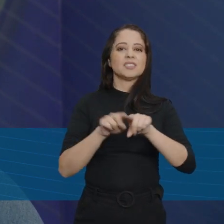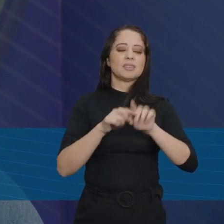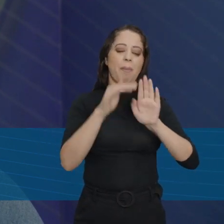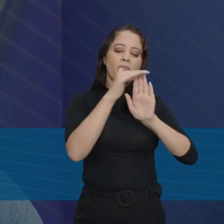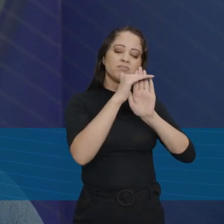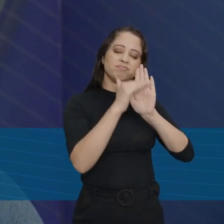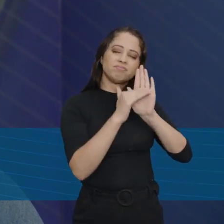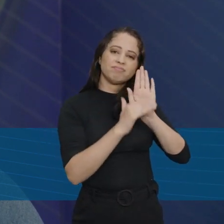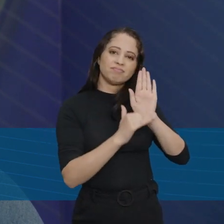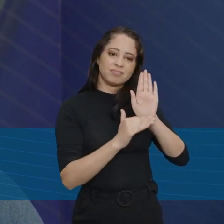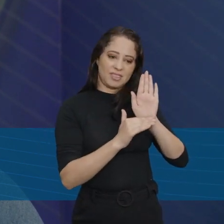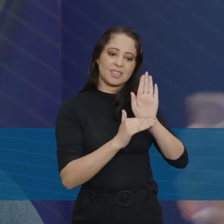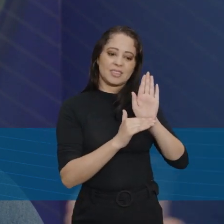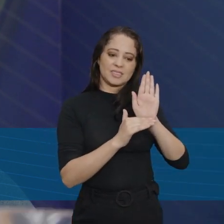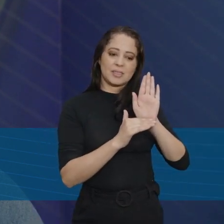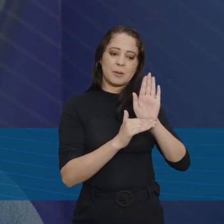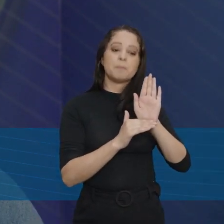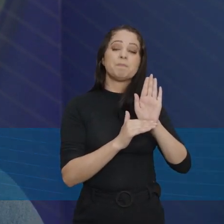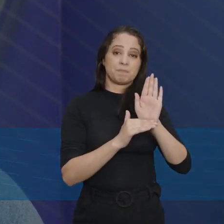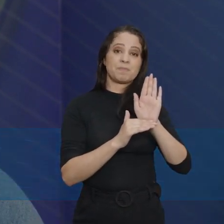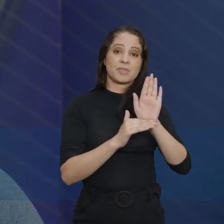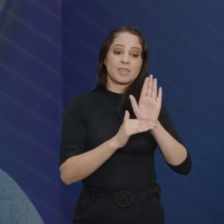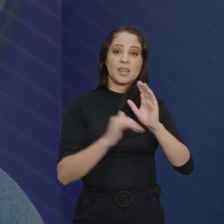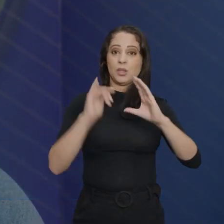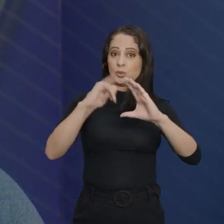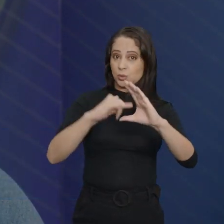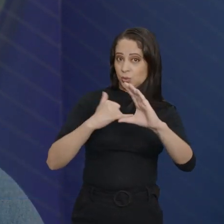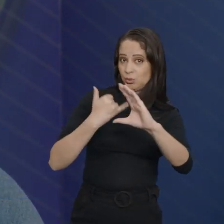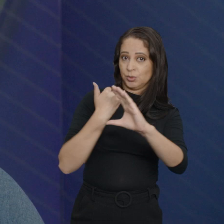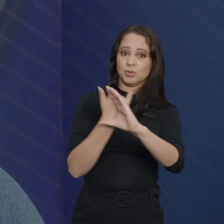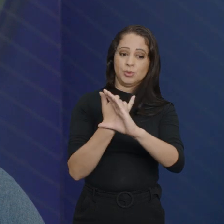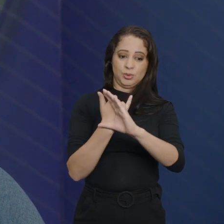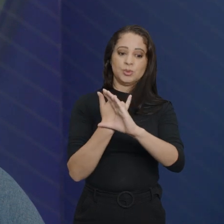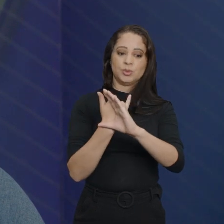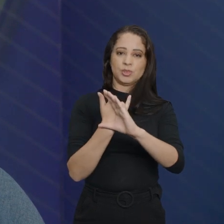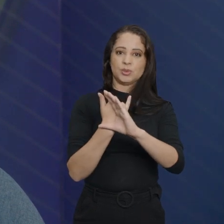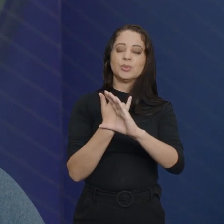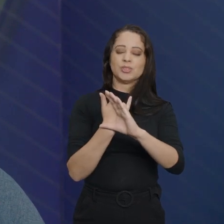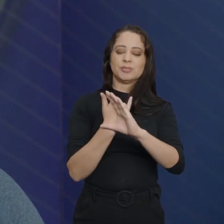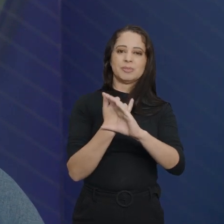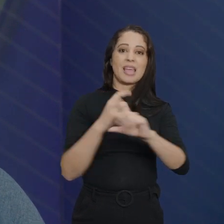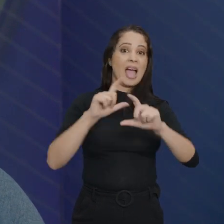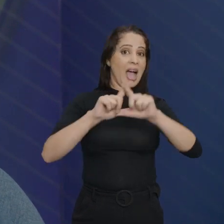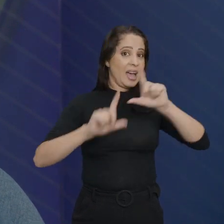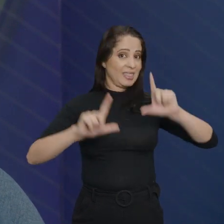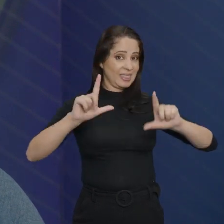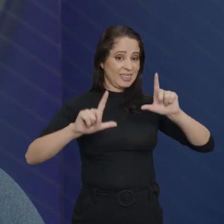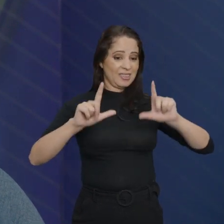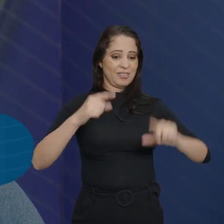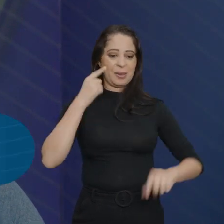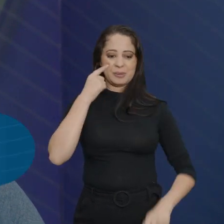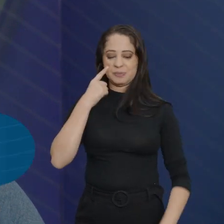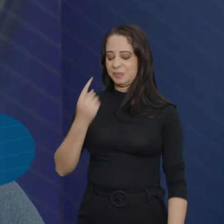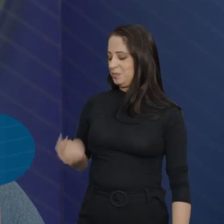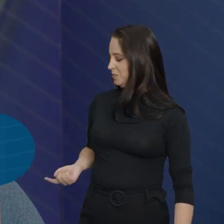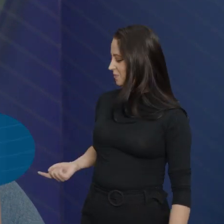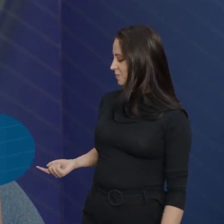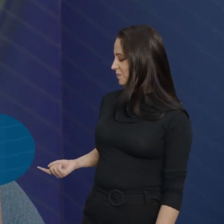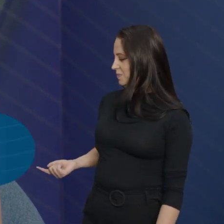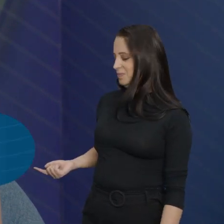todos os demais Diálogos da Cidade e toda a programação da TV Câmara de São José dos Campos, que é bem variada, por sinal, no